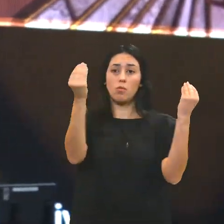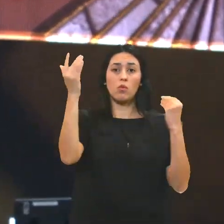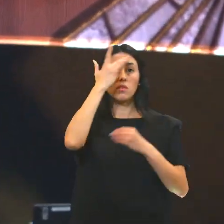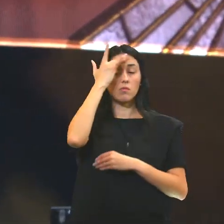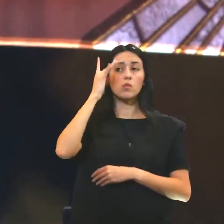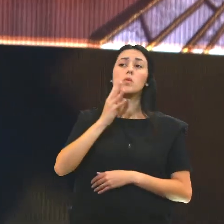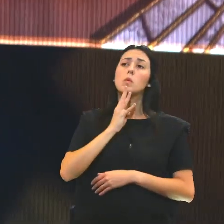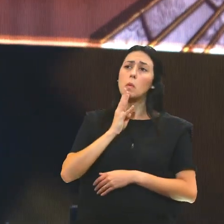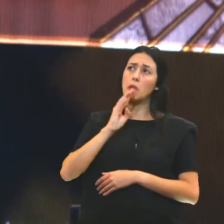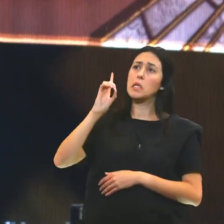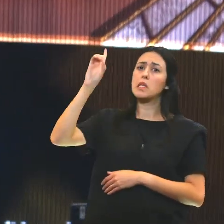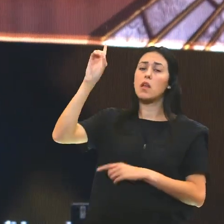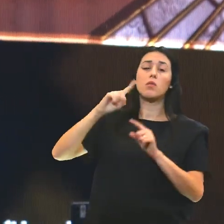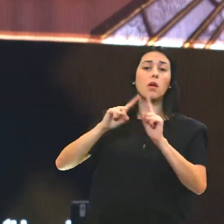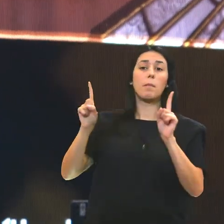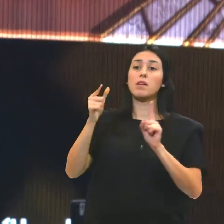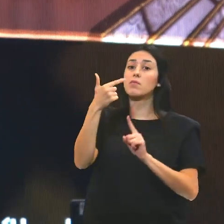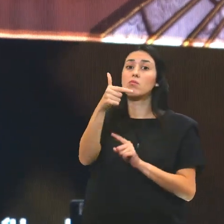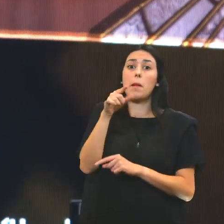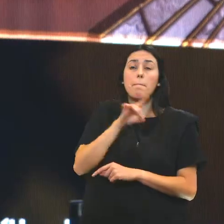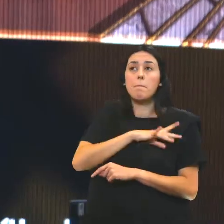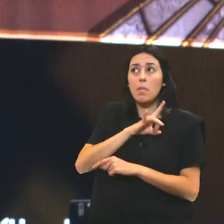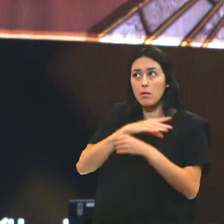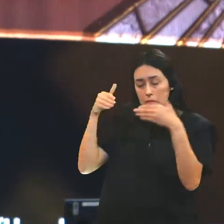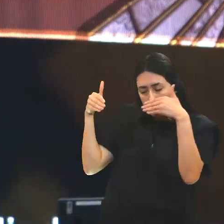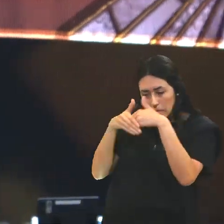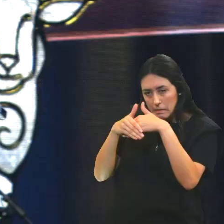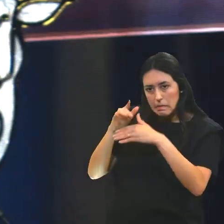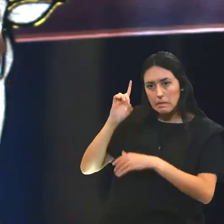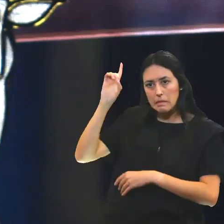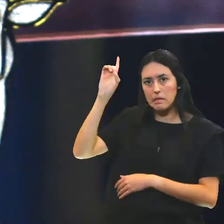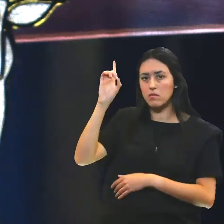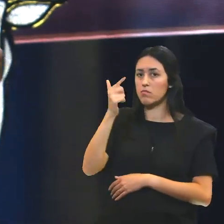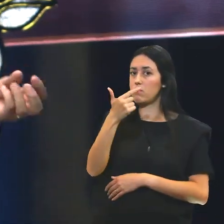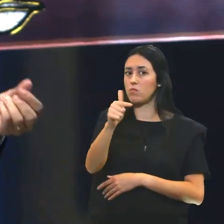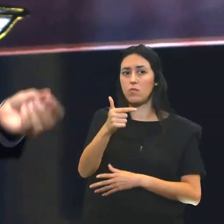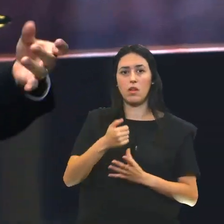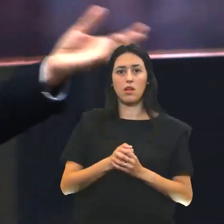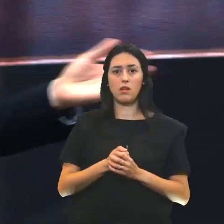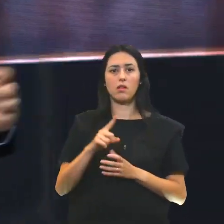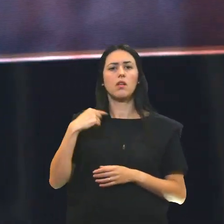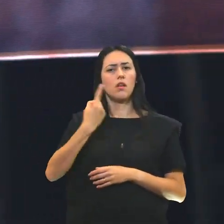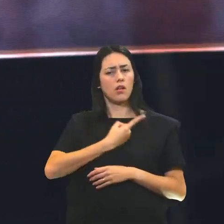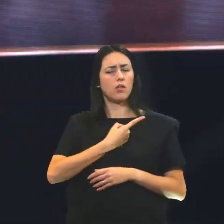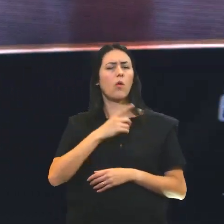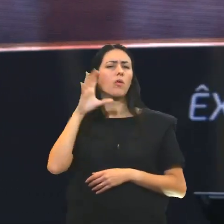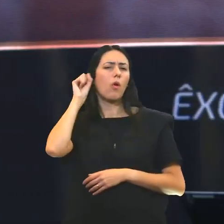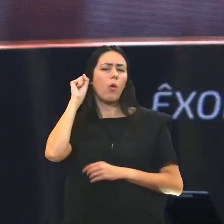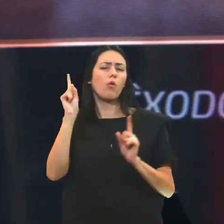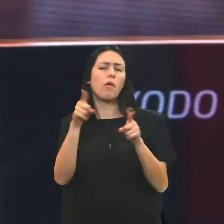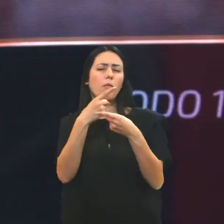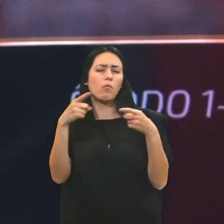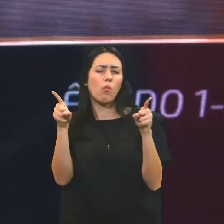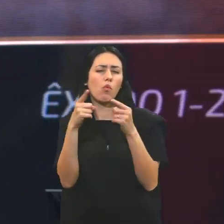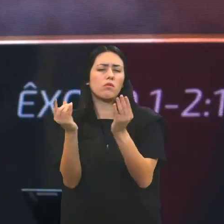Deus. A gente ouve as coisas a respeito de Deus. Você escuta música cristã